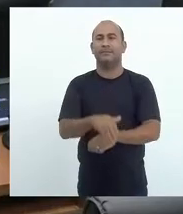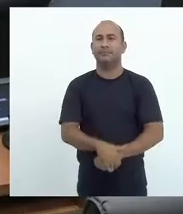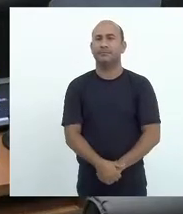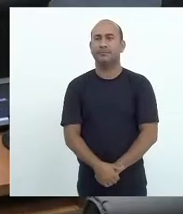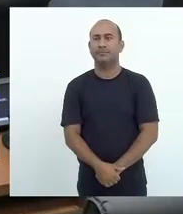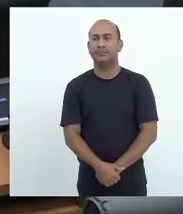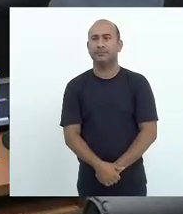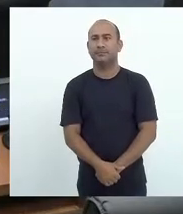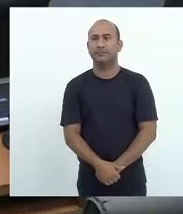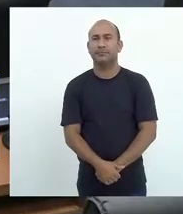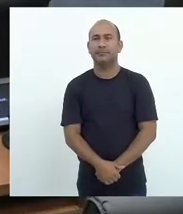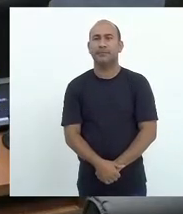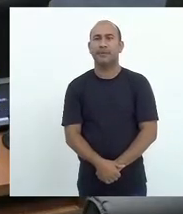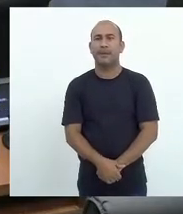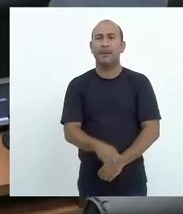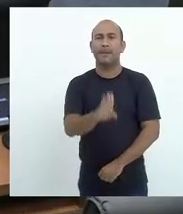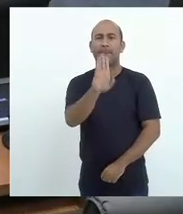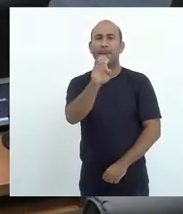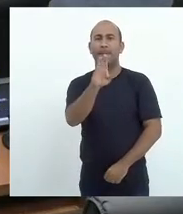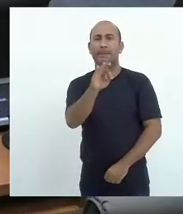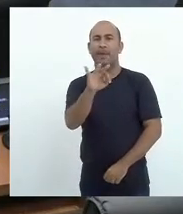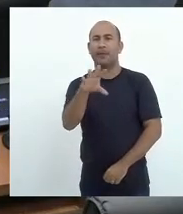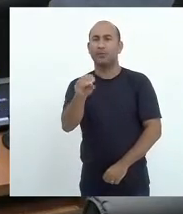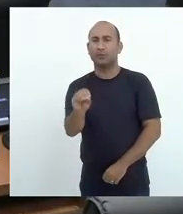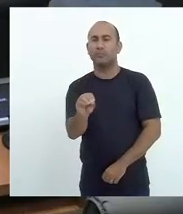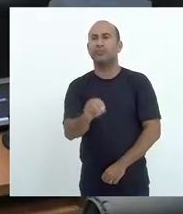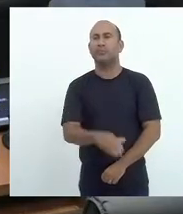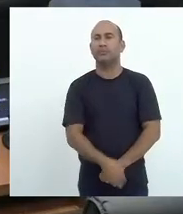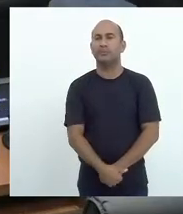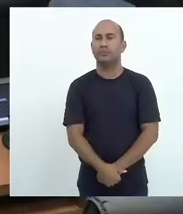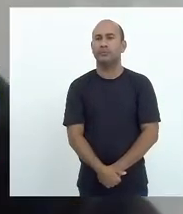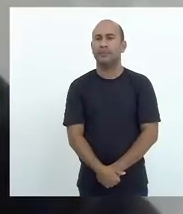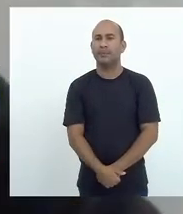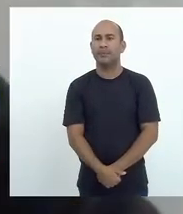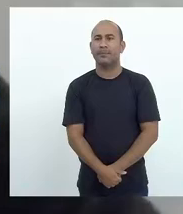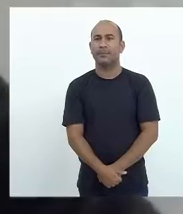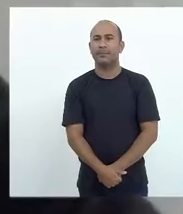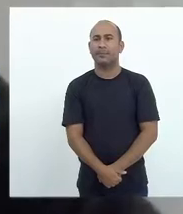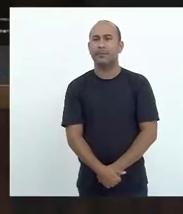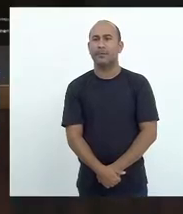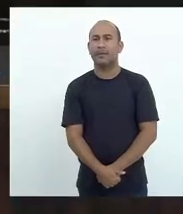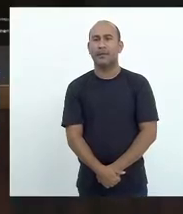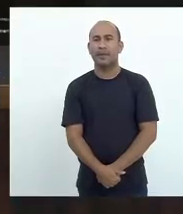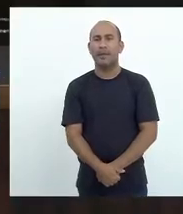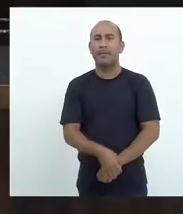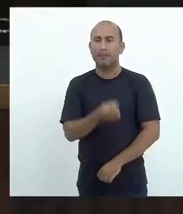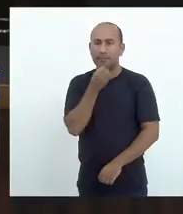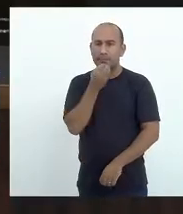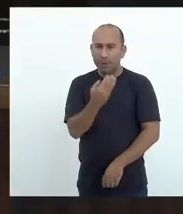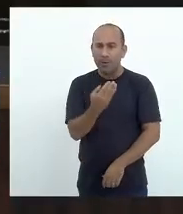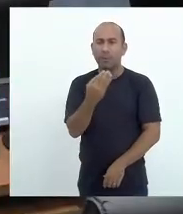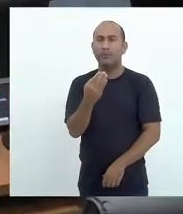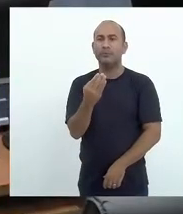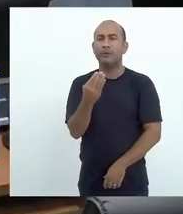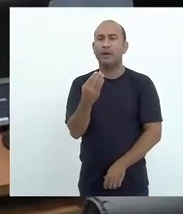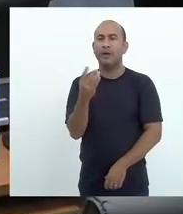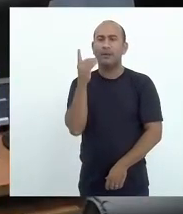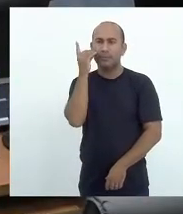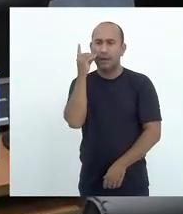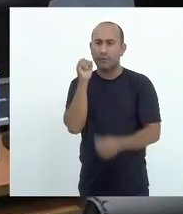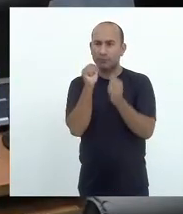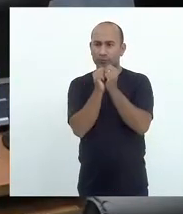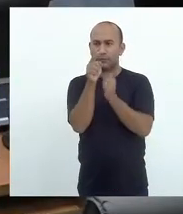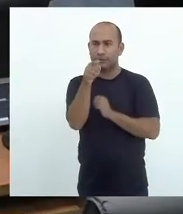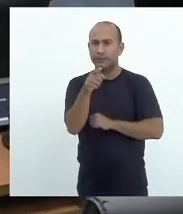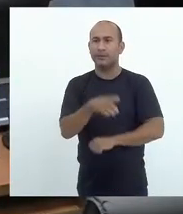Francisco. Deputado Bebeto, presidente. Deputado Bebeto, prazer, deputado. Está com Vossa Excelência. Prazer, já